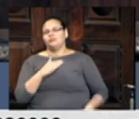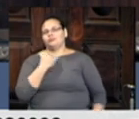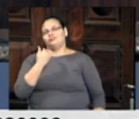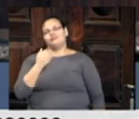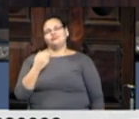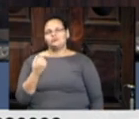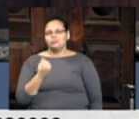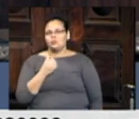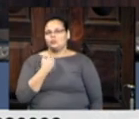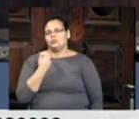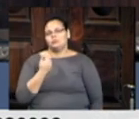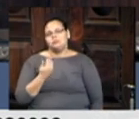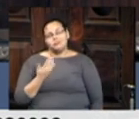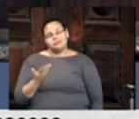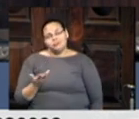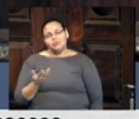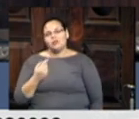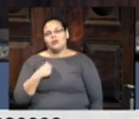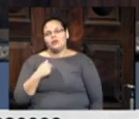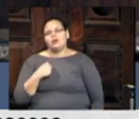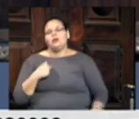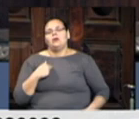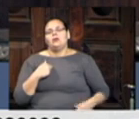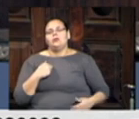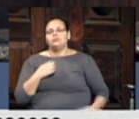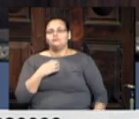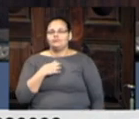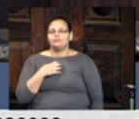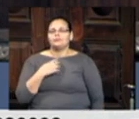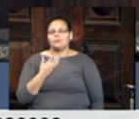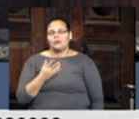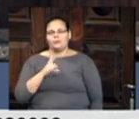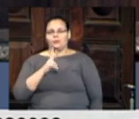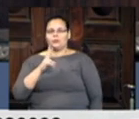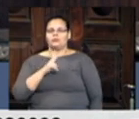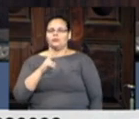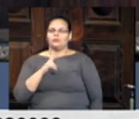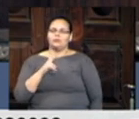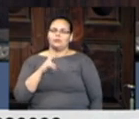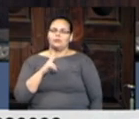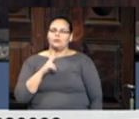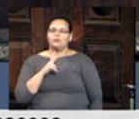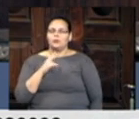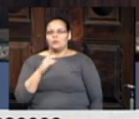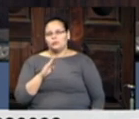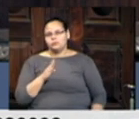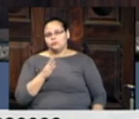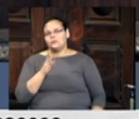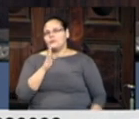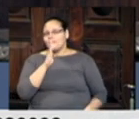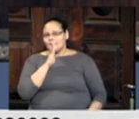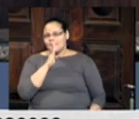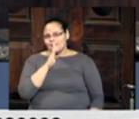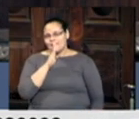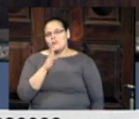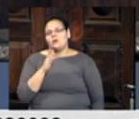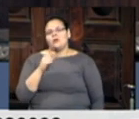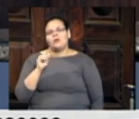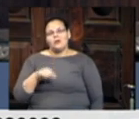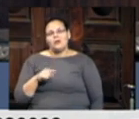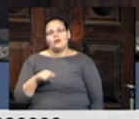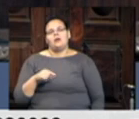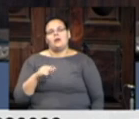à morte. E eu quero dizer que me incomoda de um modo muito particular o silêncio das autoridades.